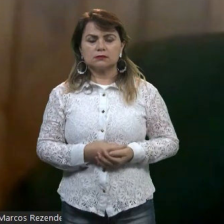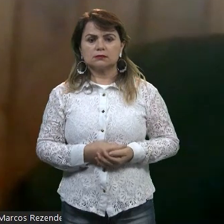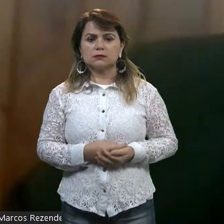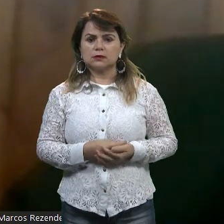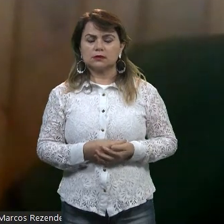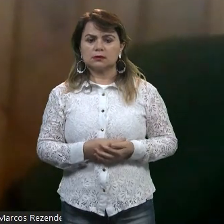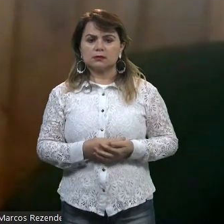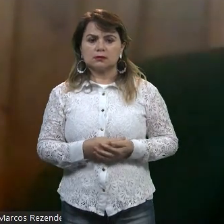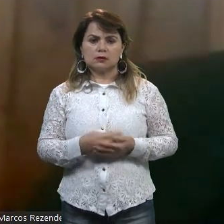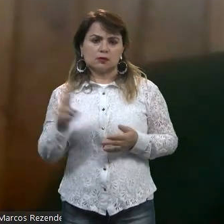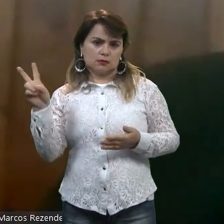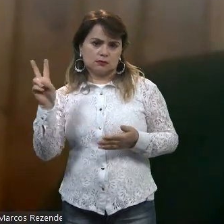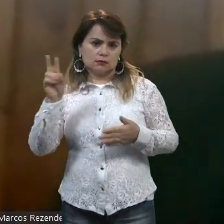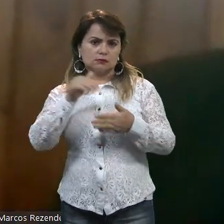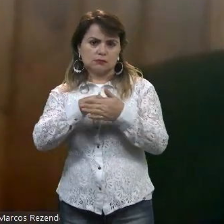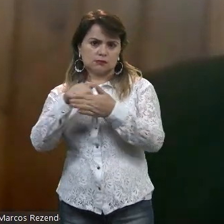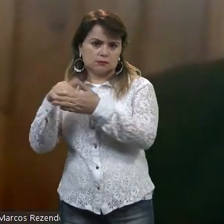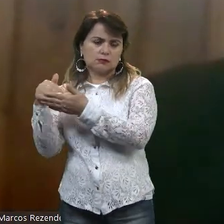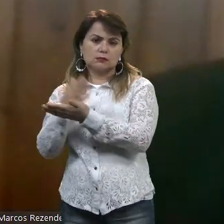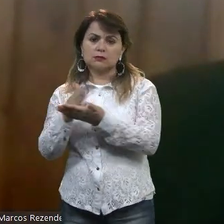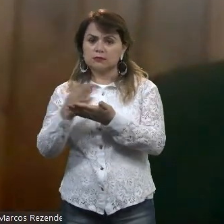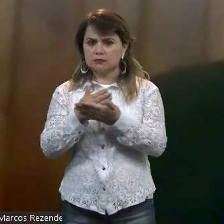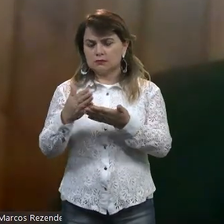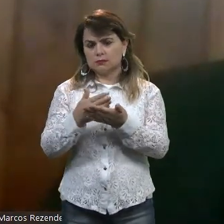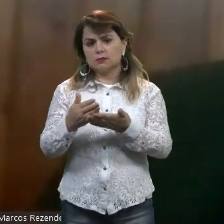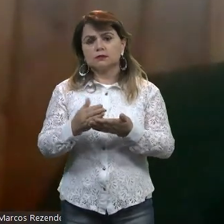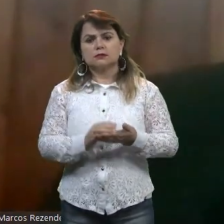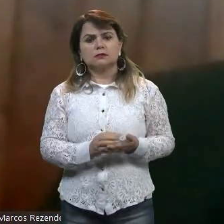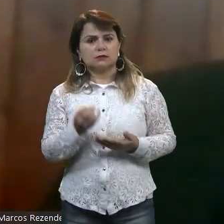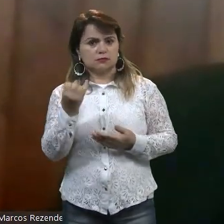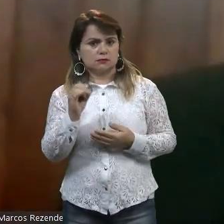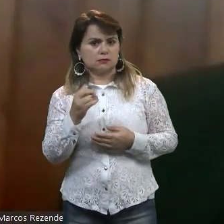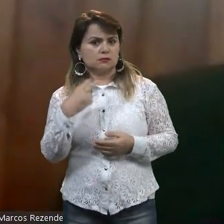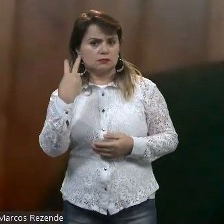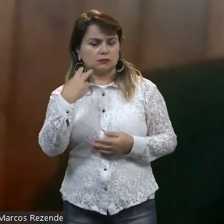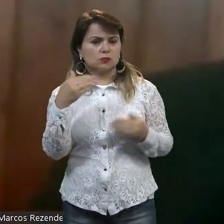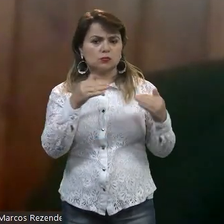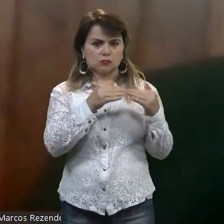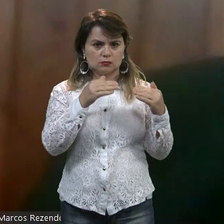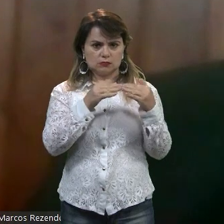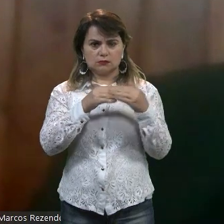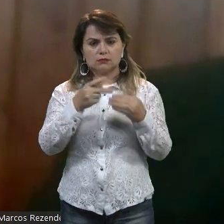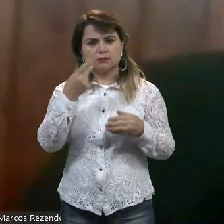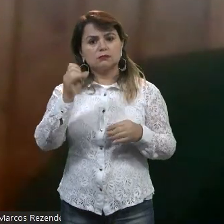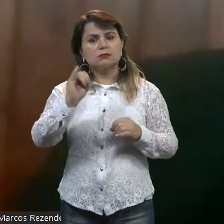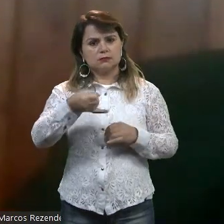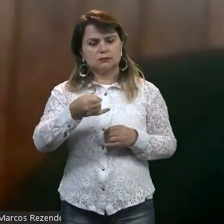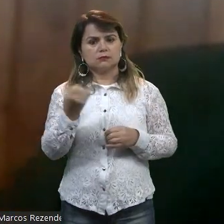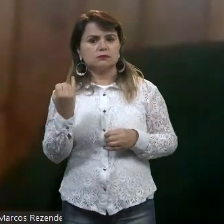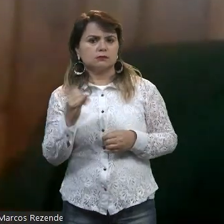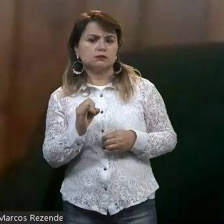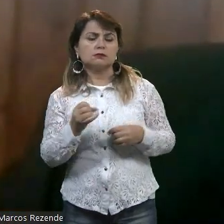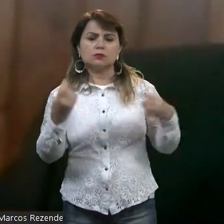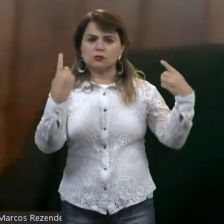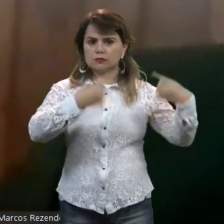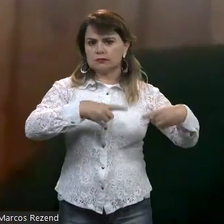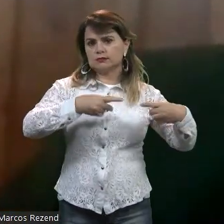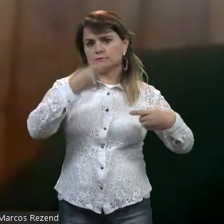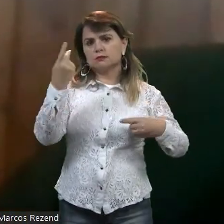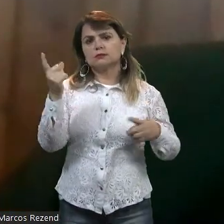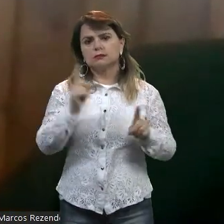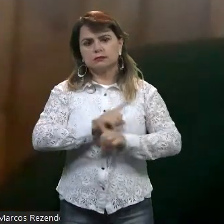e encaminhamos a votação. Os vereadores que são favoráveis responderão sim, aqueles contrários responderão